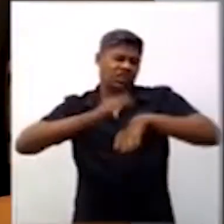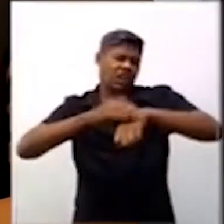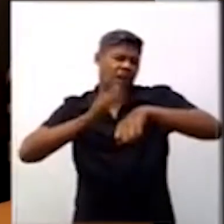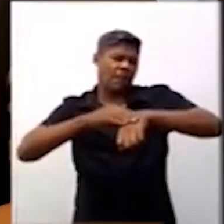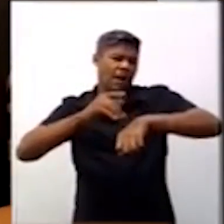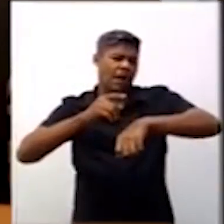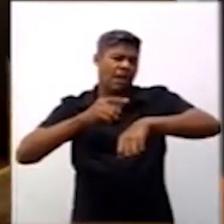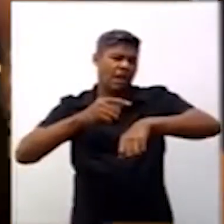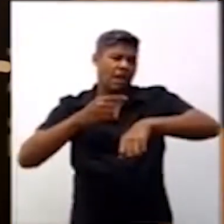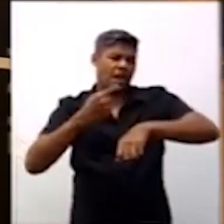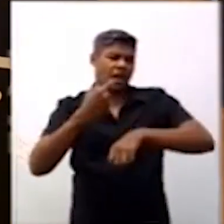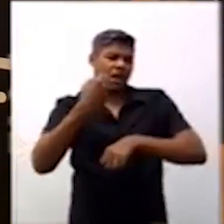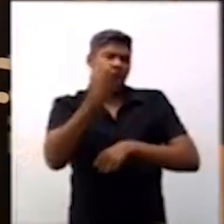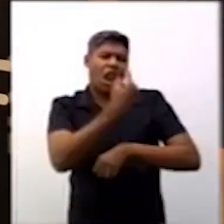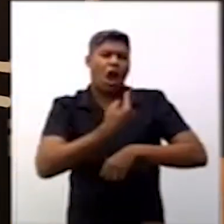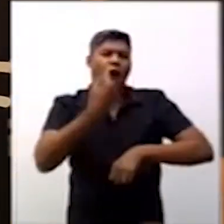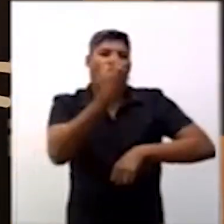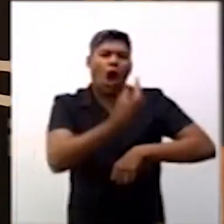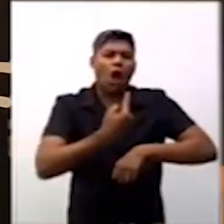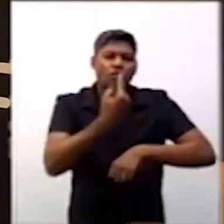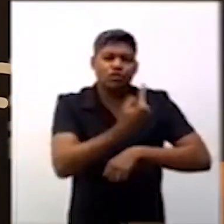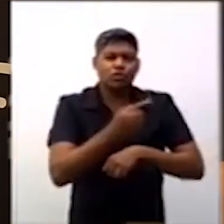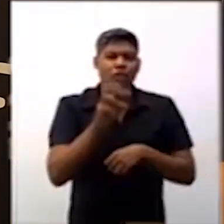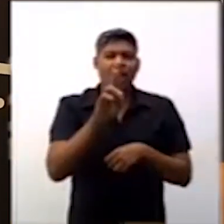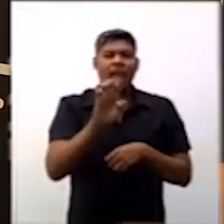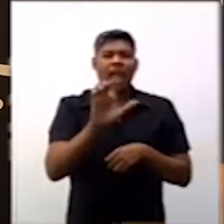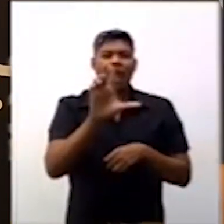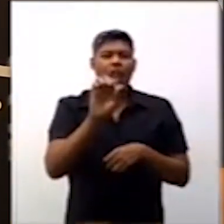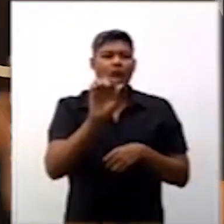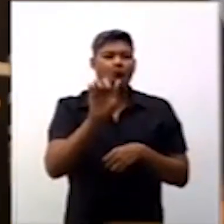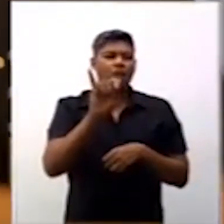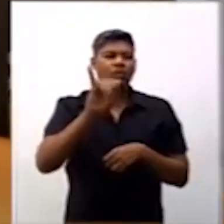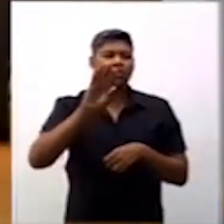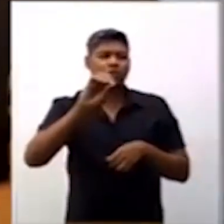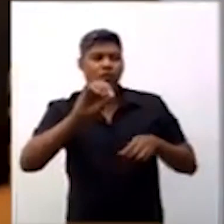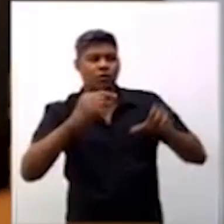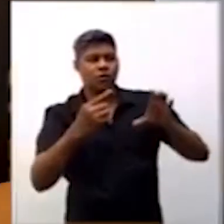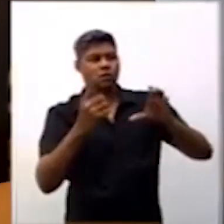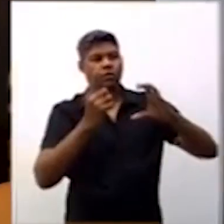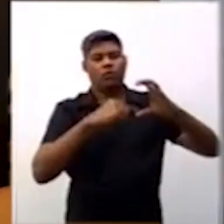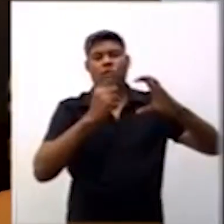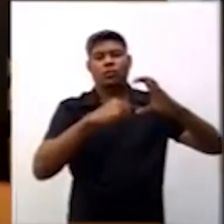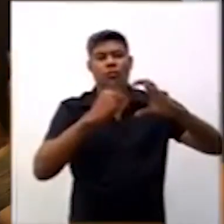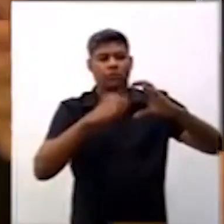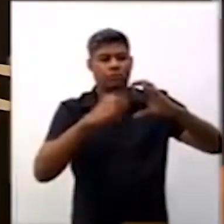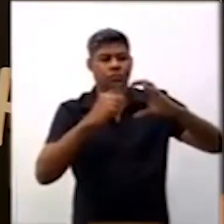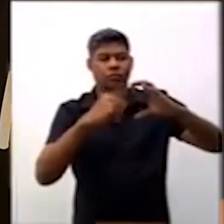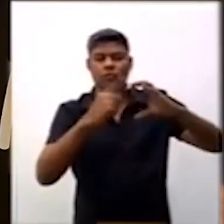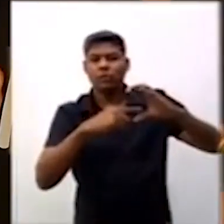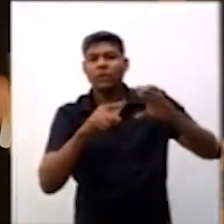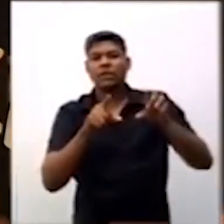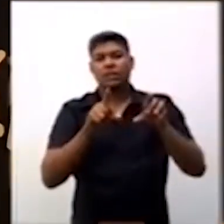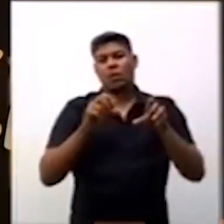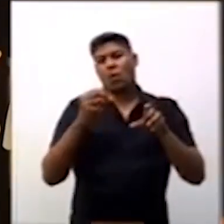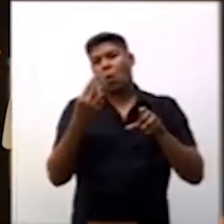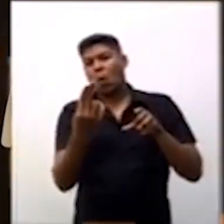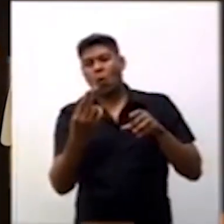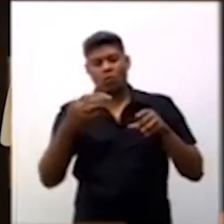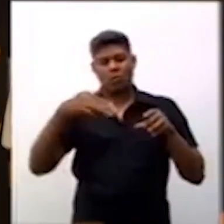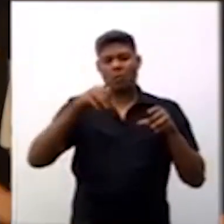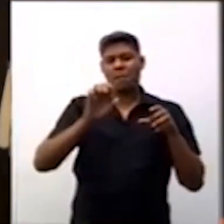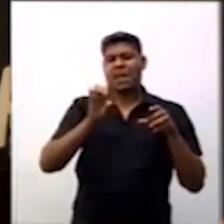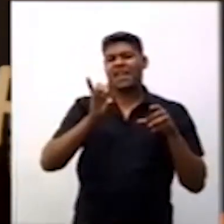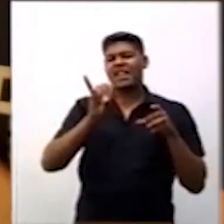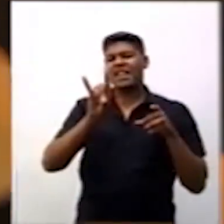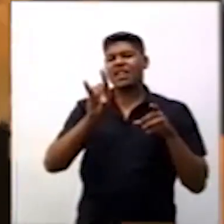de luz. Presta bem atenção nas palavras que em física isso é importante. Nem é um relógio e nem é um medidor de luz.